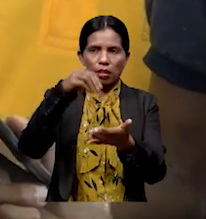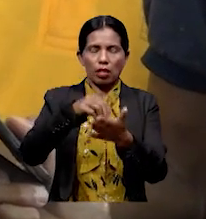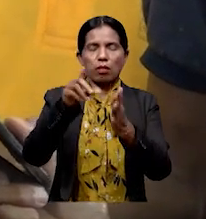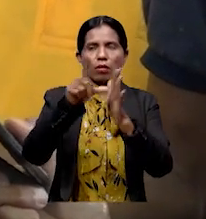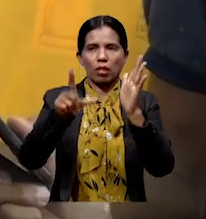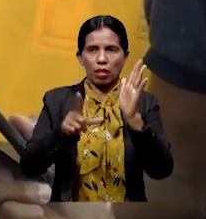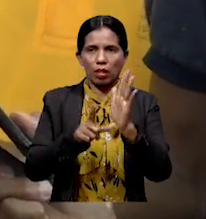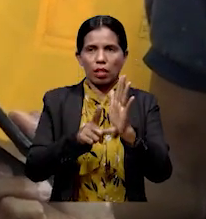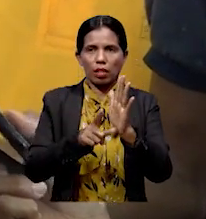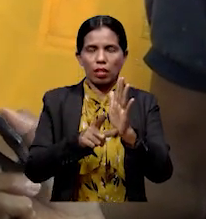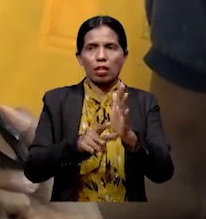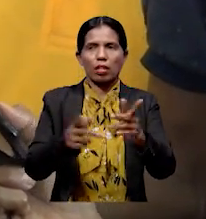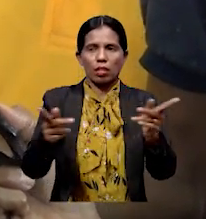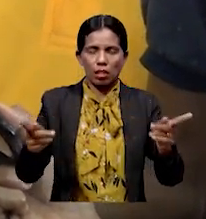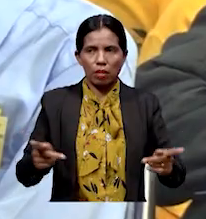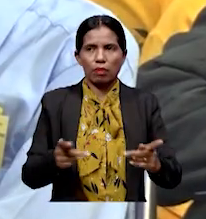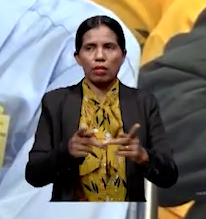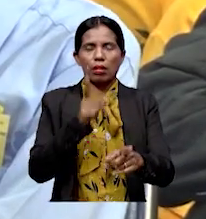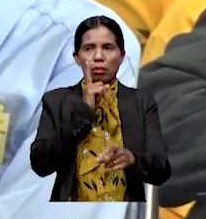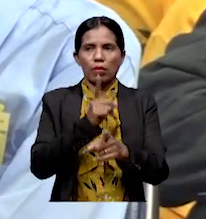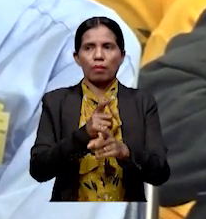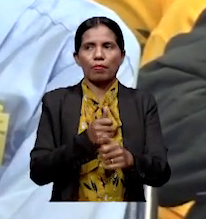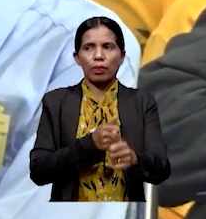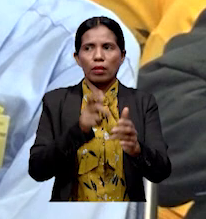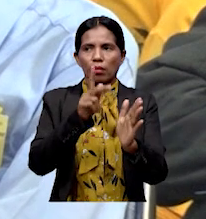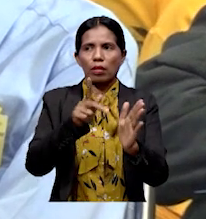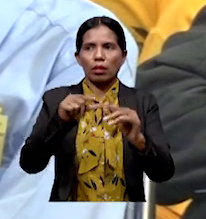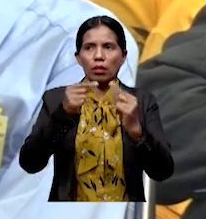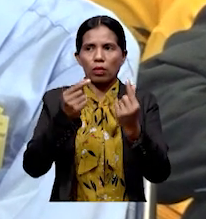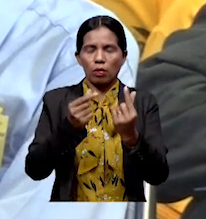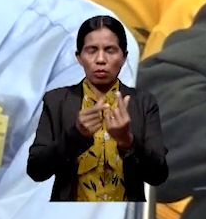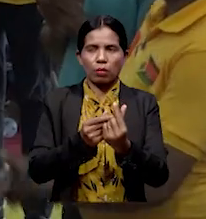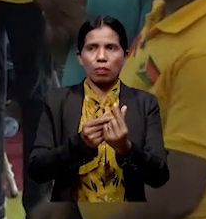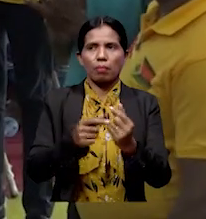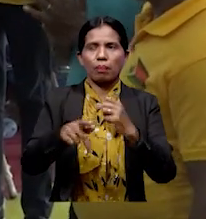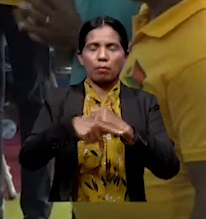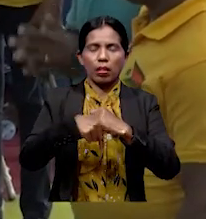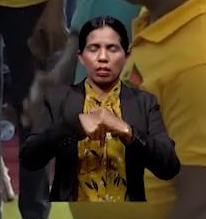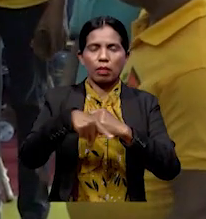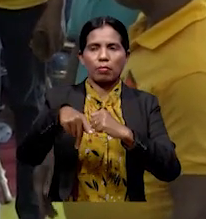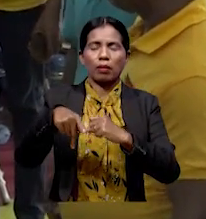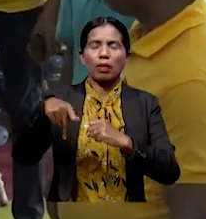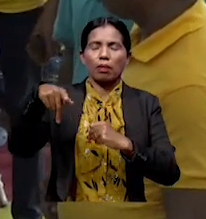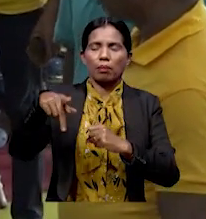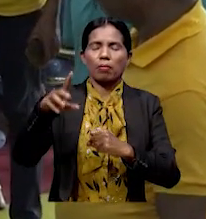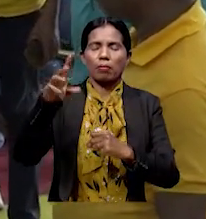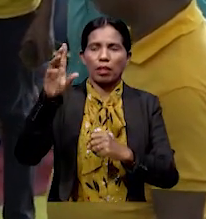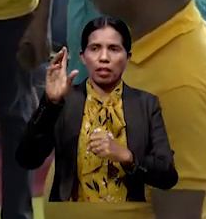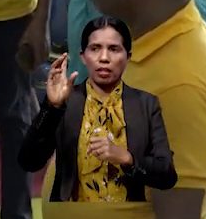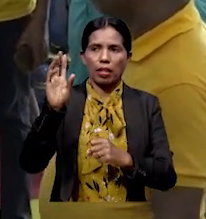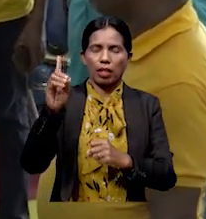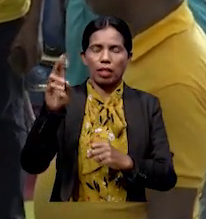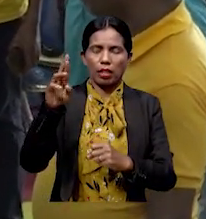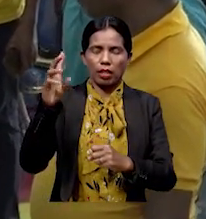para a minha fatin lolos. Ter plano equipa sucesso Partido Democrático República Timor, sei barresista